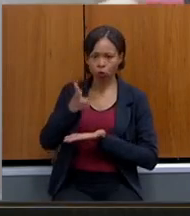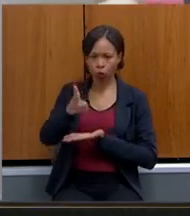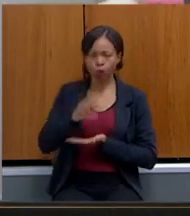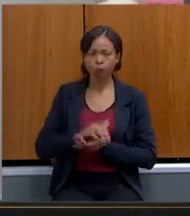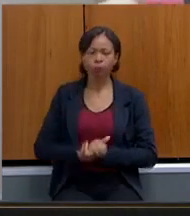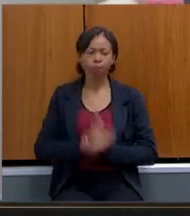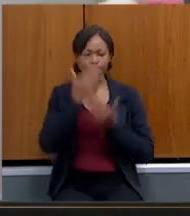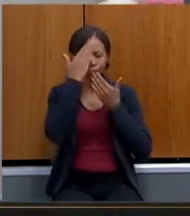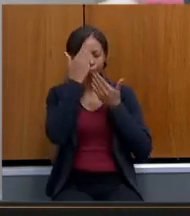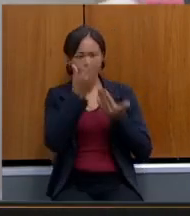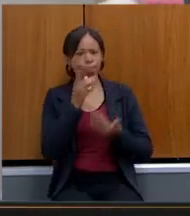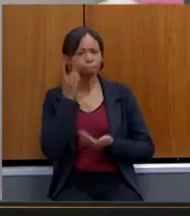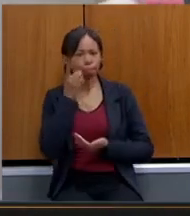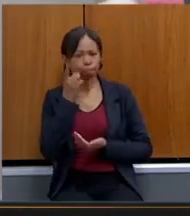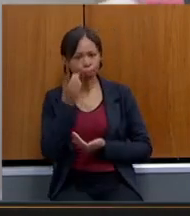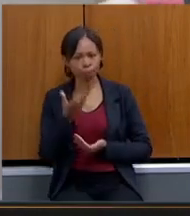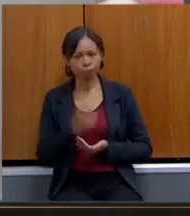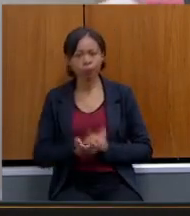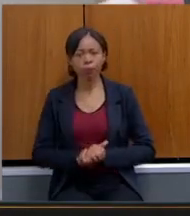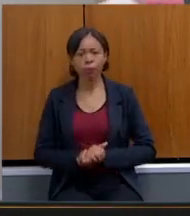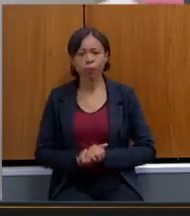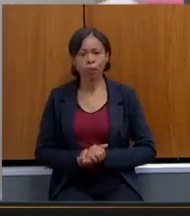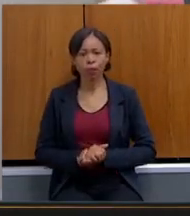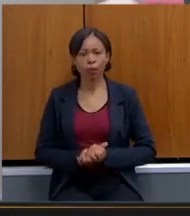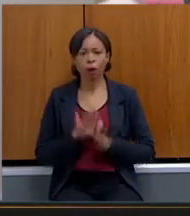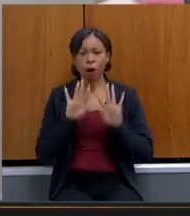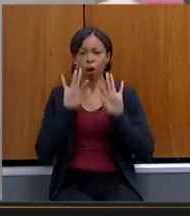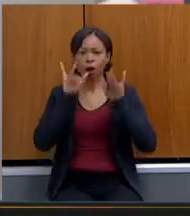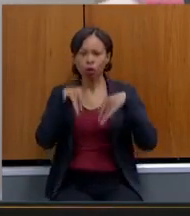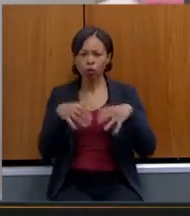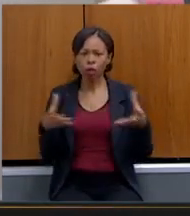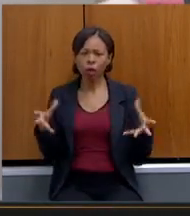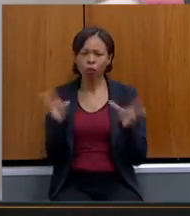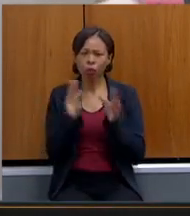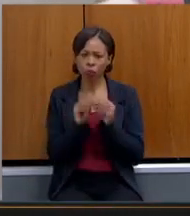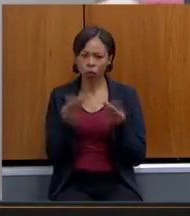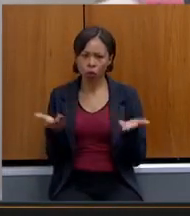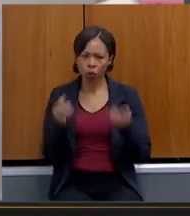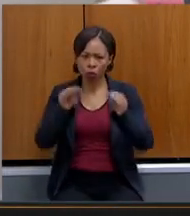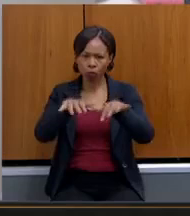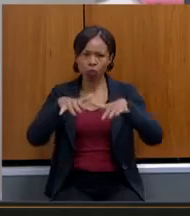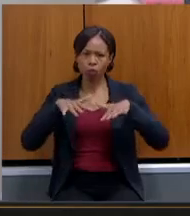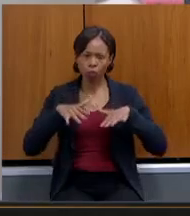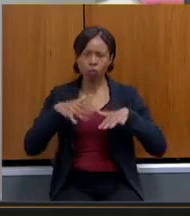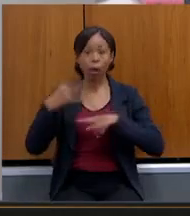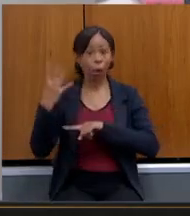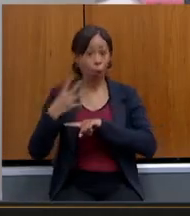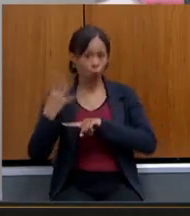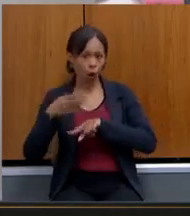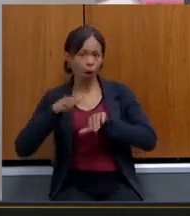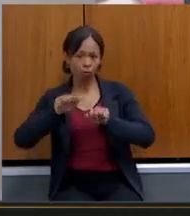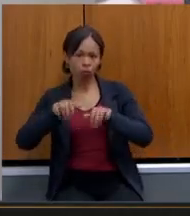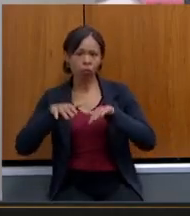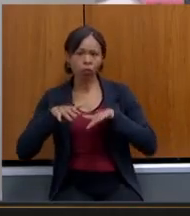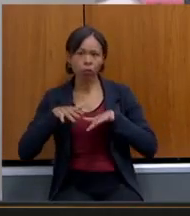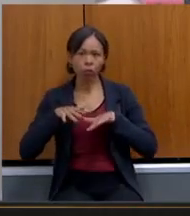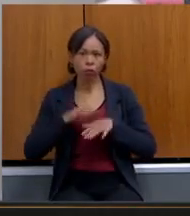Obrigada Deputado quero ao fazer o encerramento dessa nossa audiência a quarta